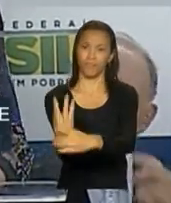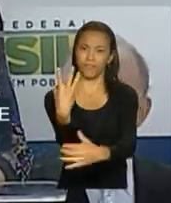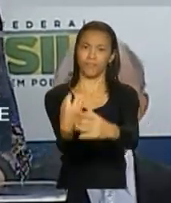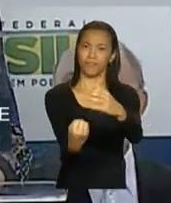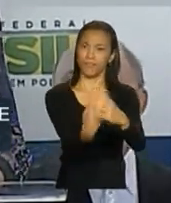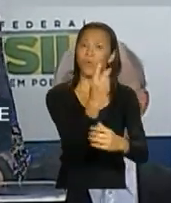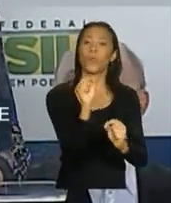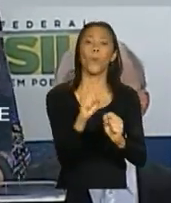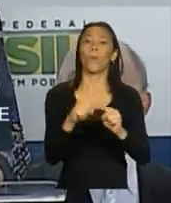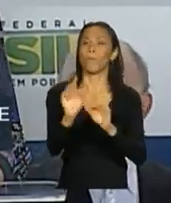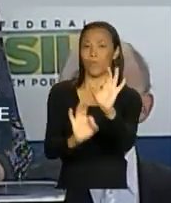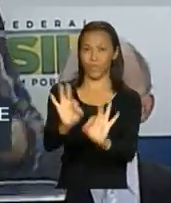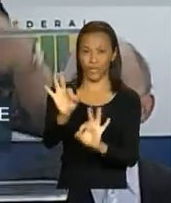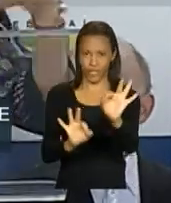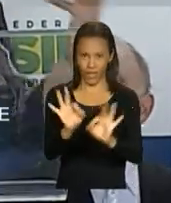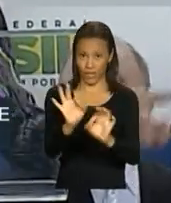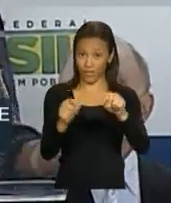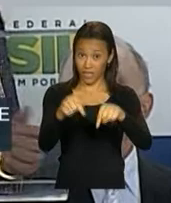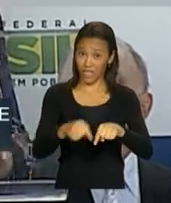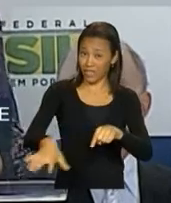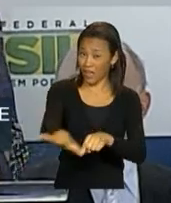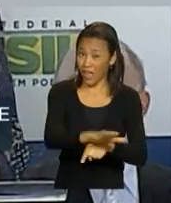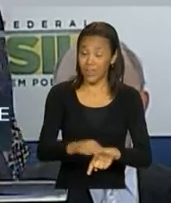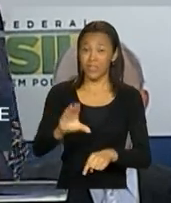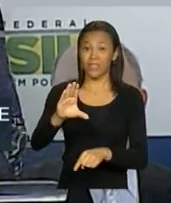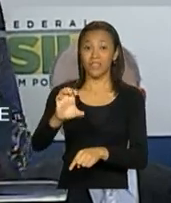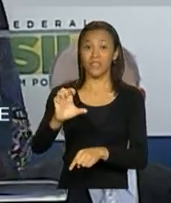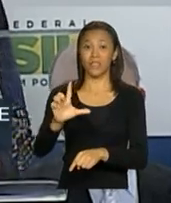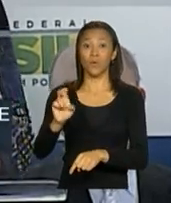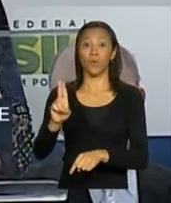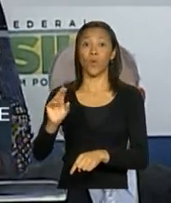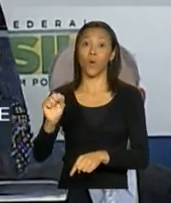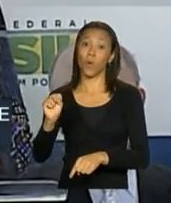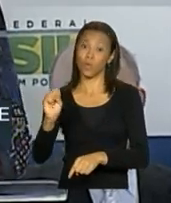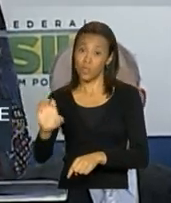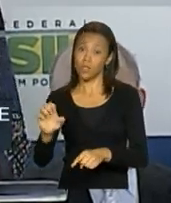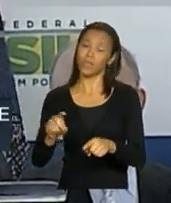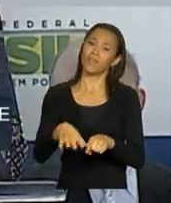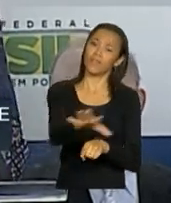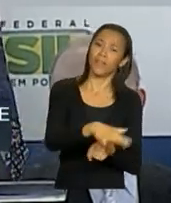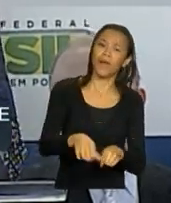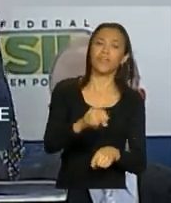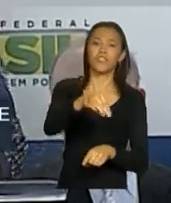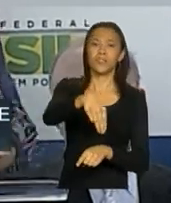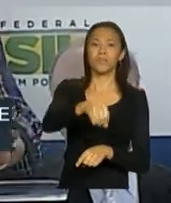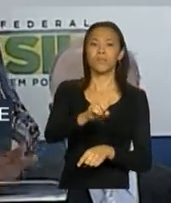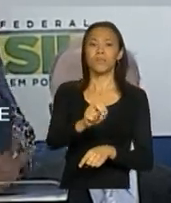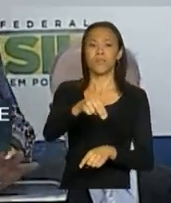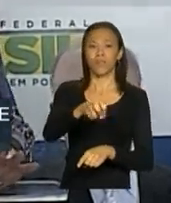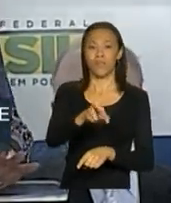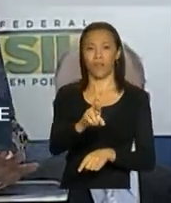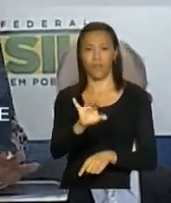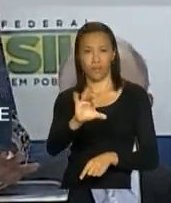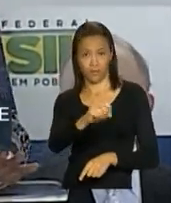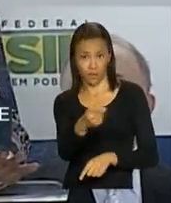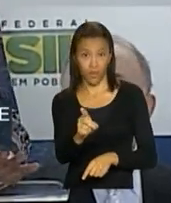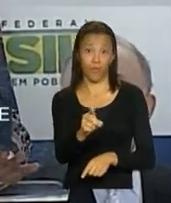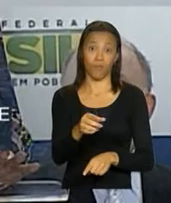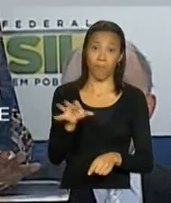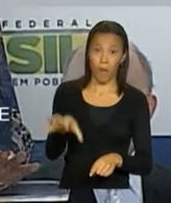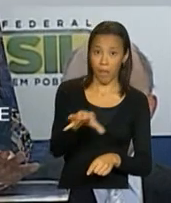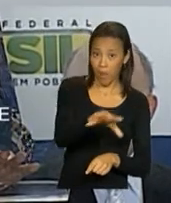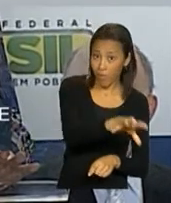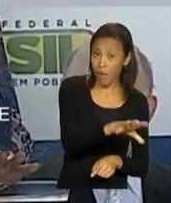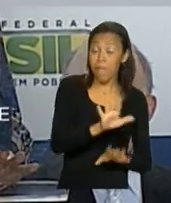diversificados projetos na área de celulose na área de mineração mas sobretudo